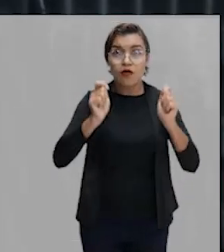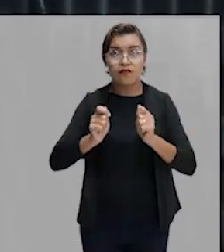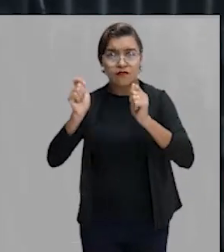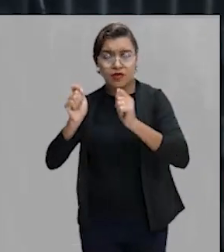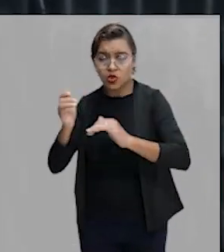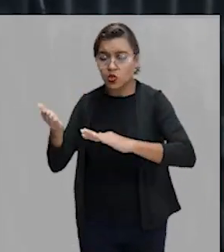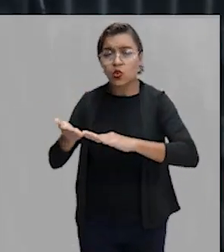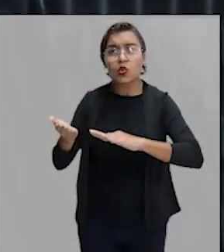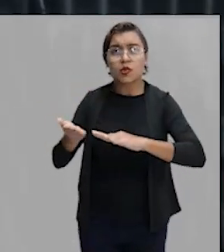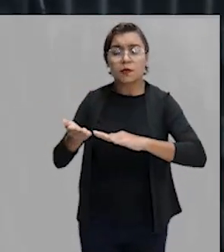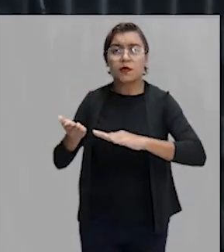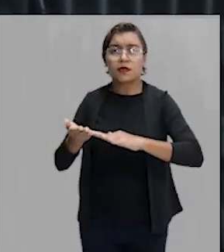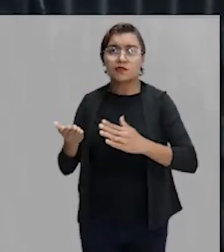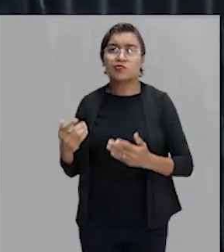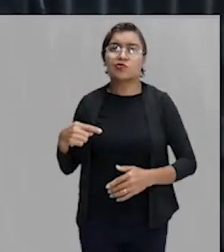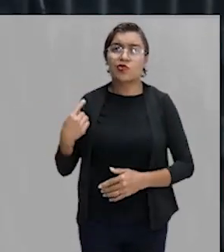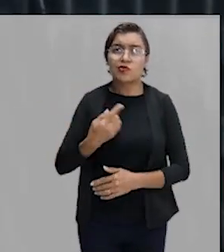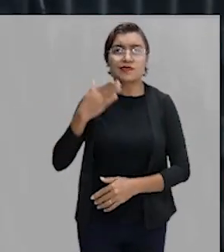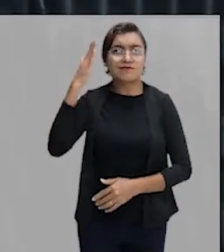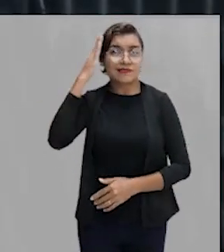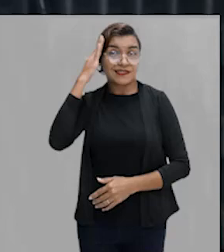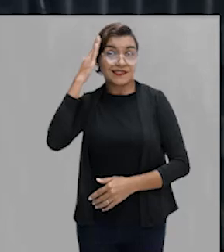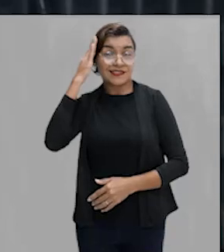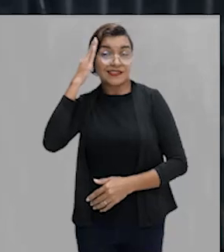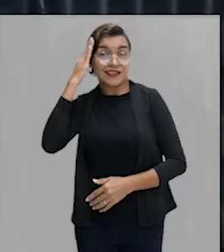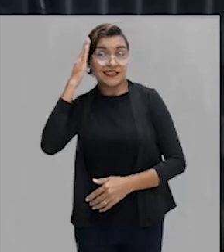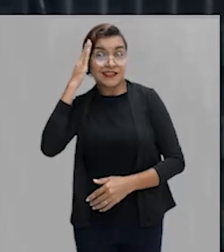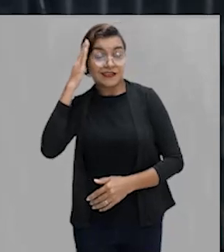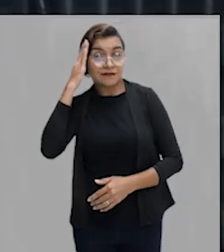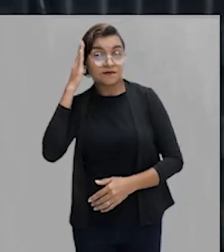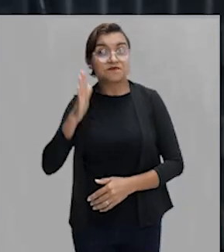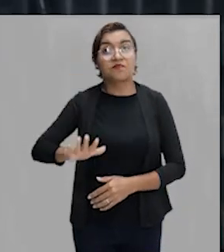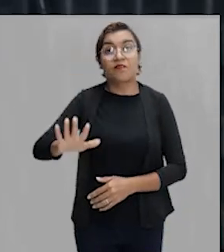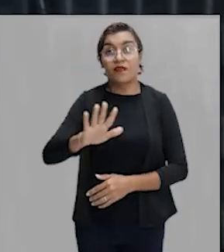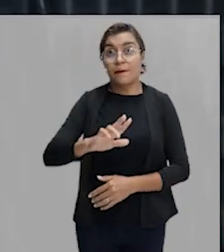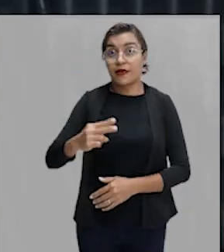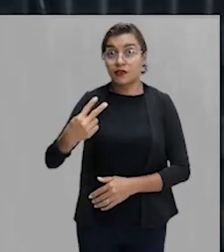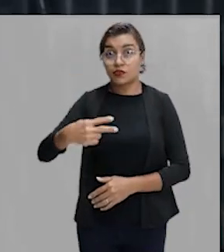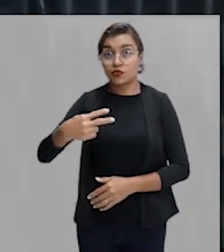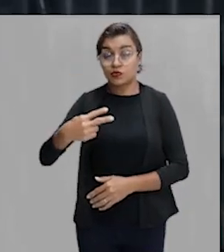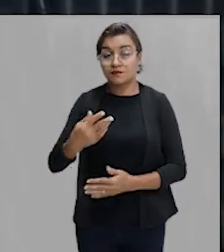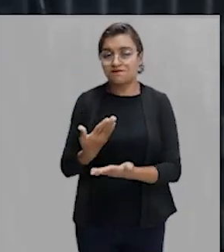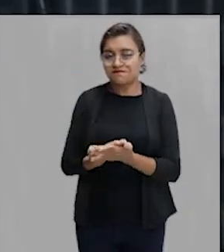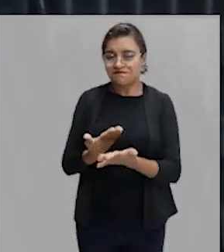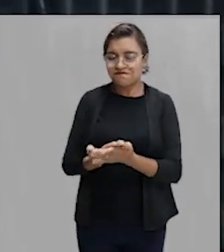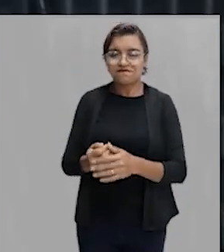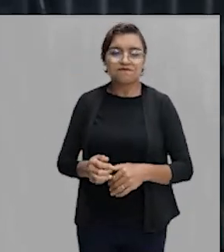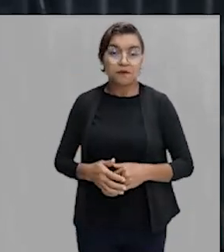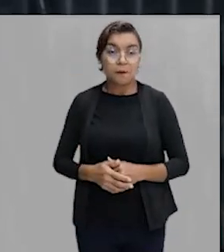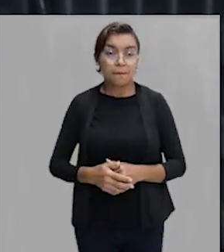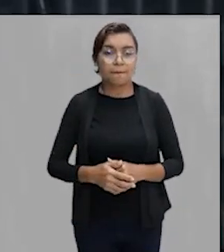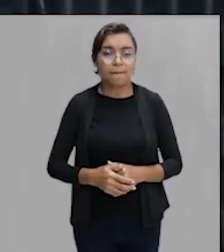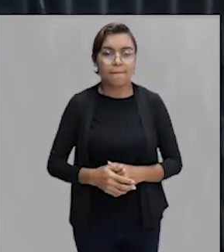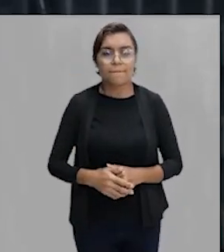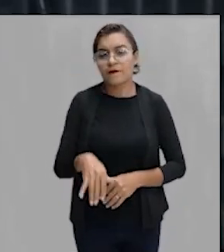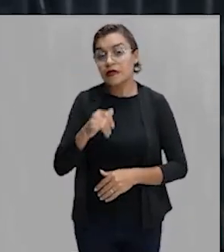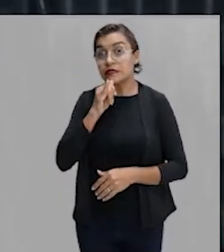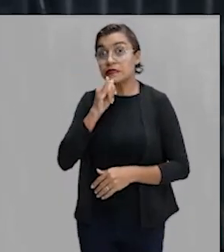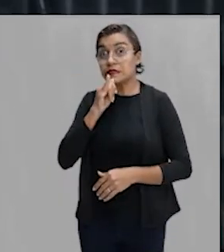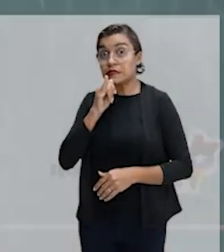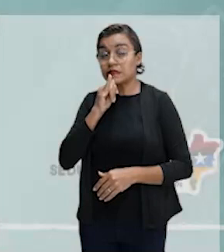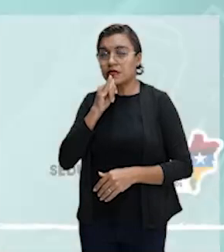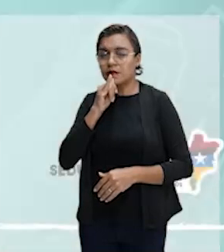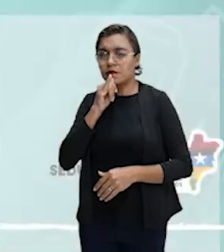sim mergulhar de cabeça na parte 2 dessa aula. Vamos lá então? Exemplos de